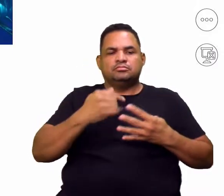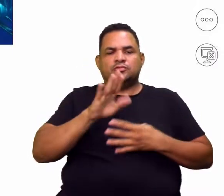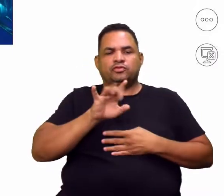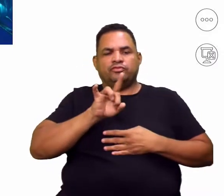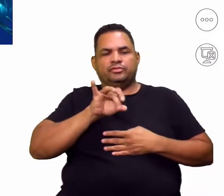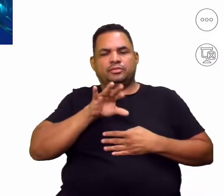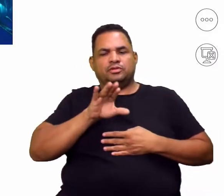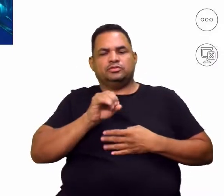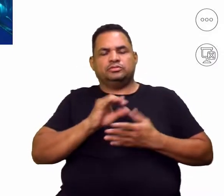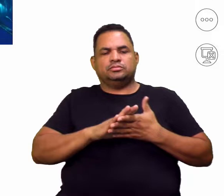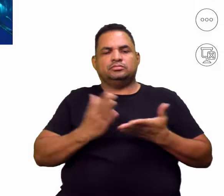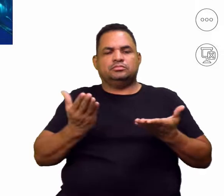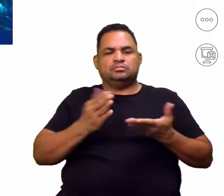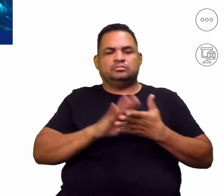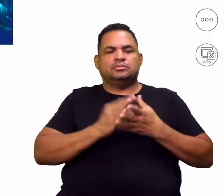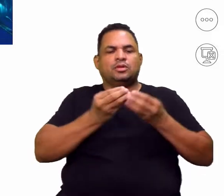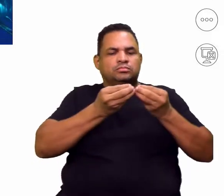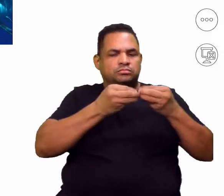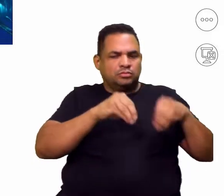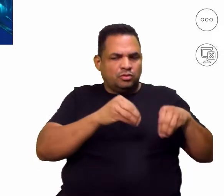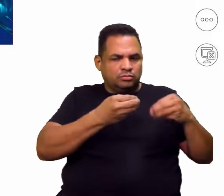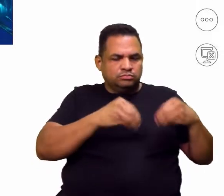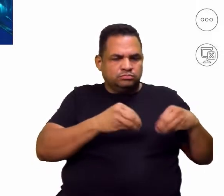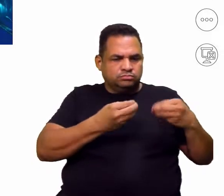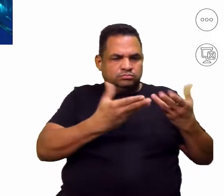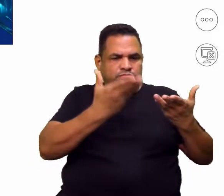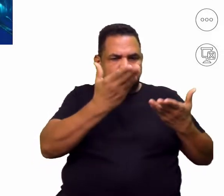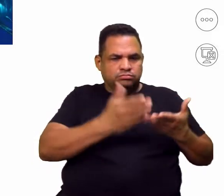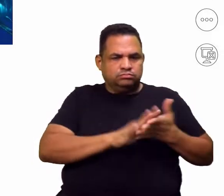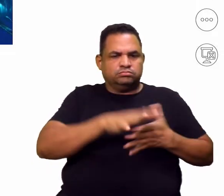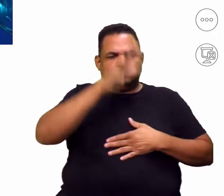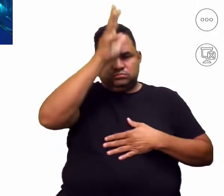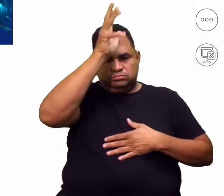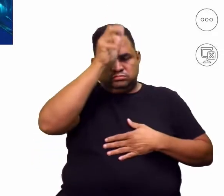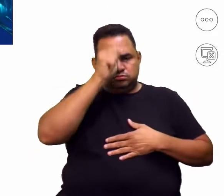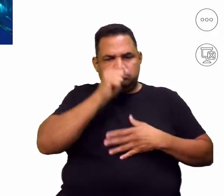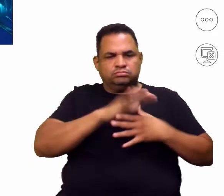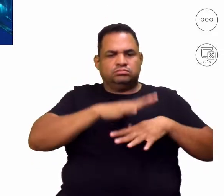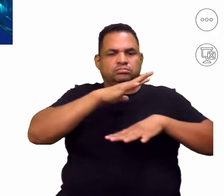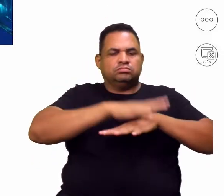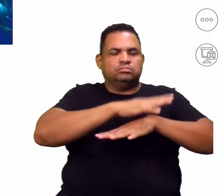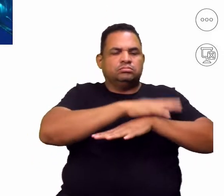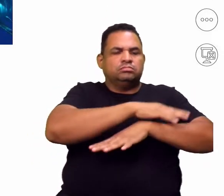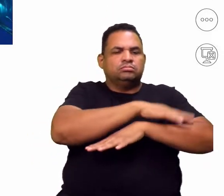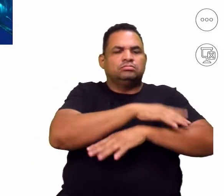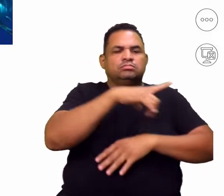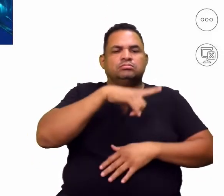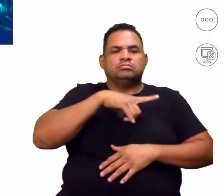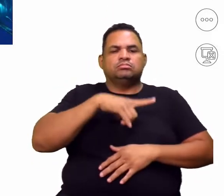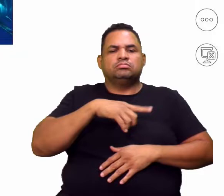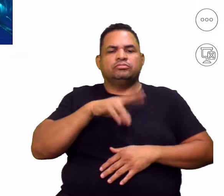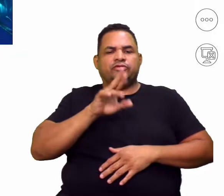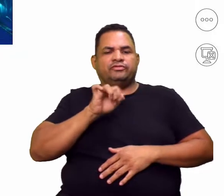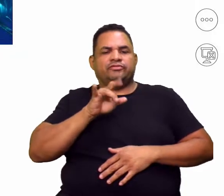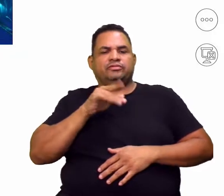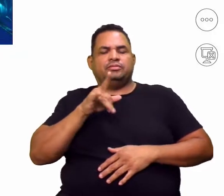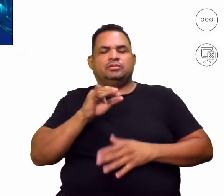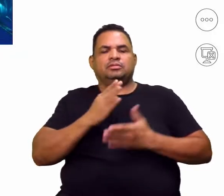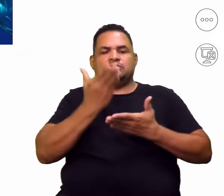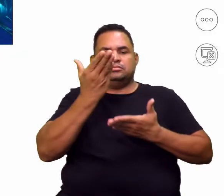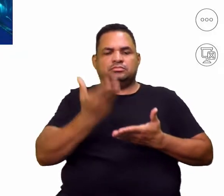ovíparos, que põem ovos, né? As aves, répteis. Aí nós temos os vivíparos,